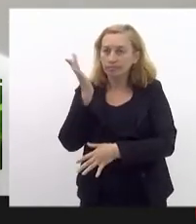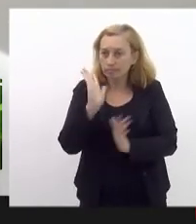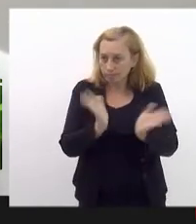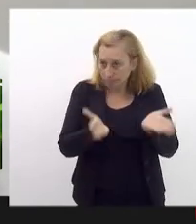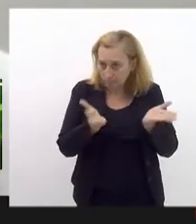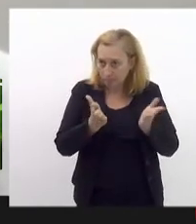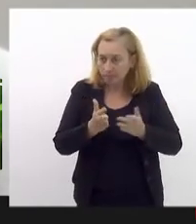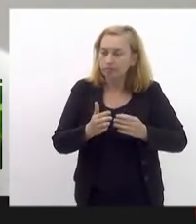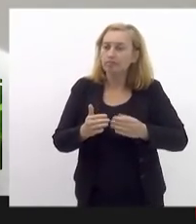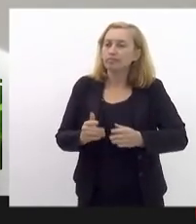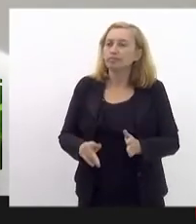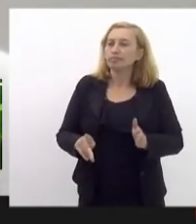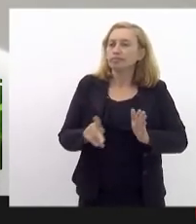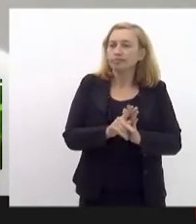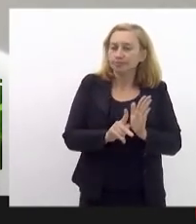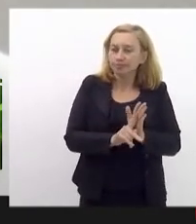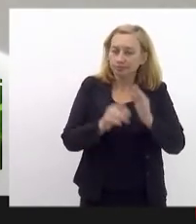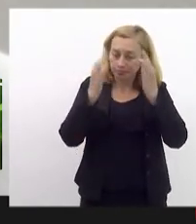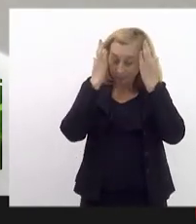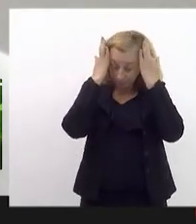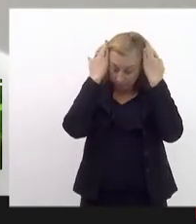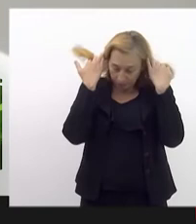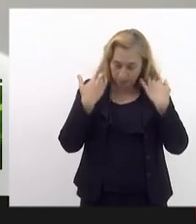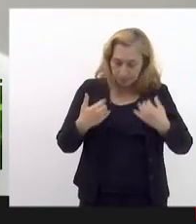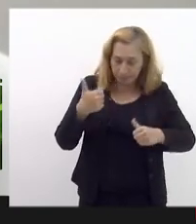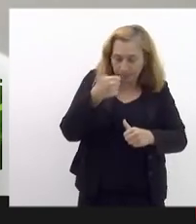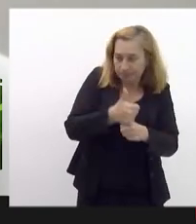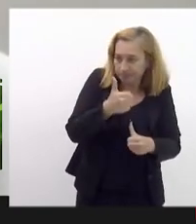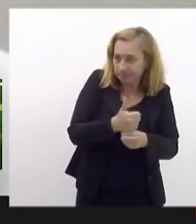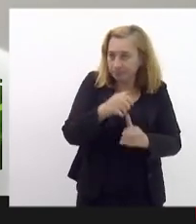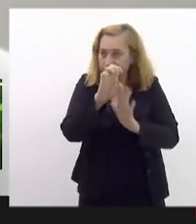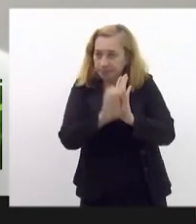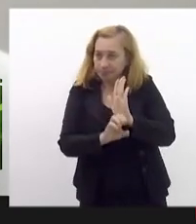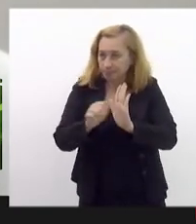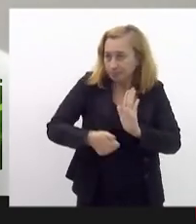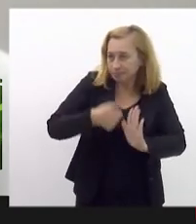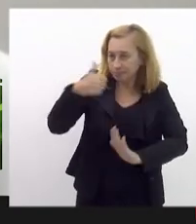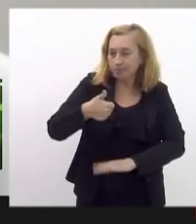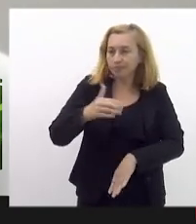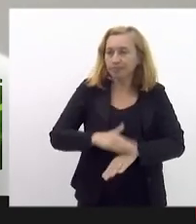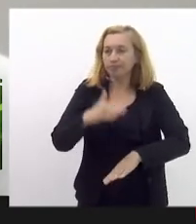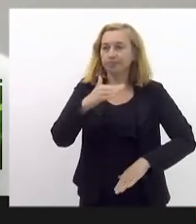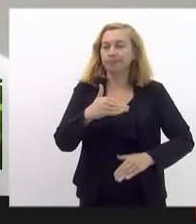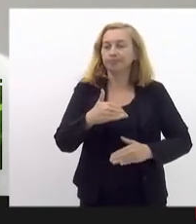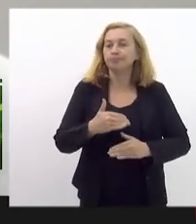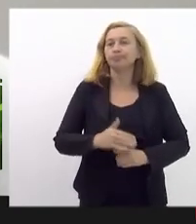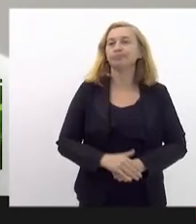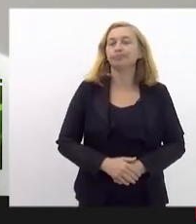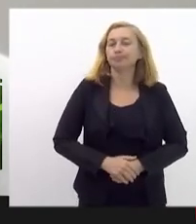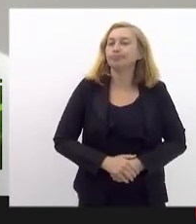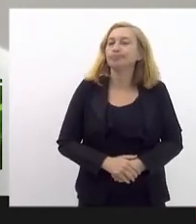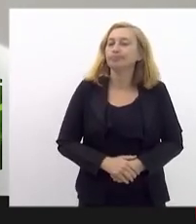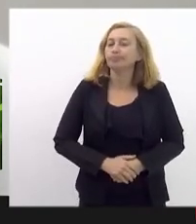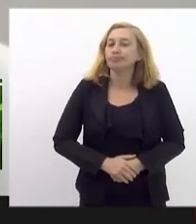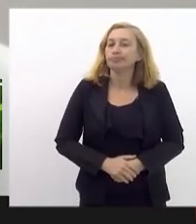agora esse projeto, o substitutivo com as emendas, aprimorou ainda mais o texto original, né?